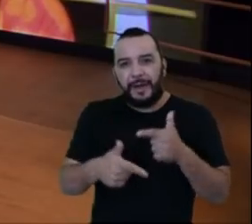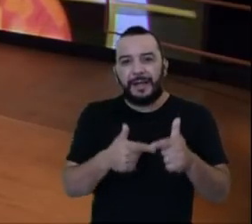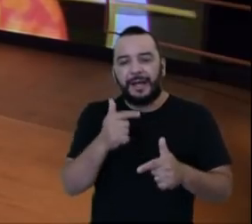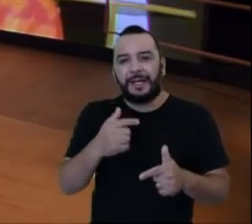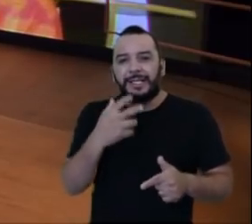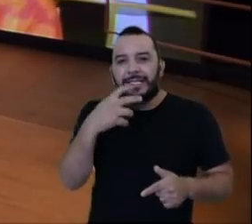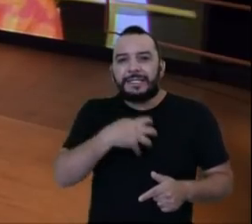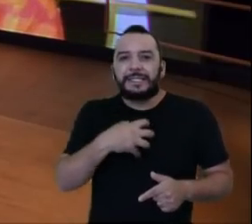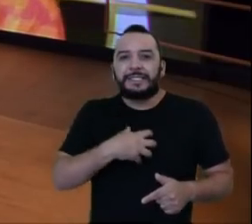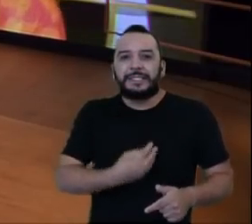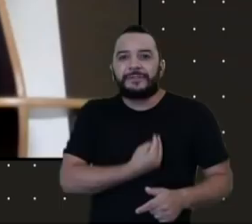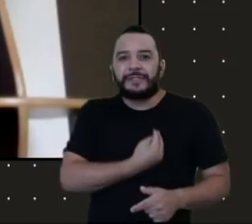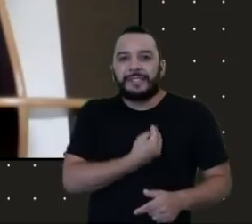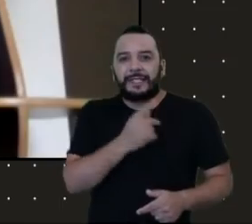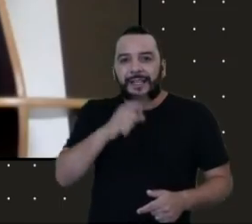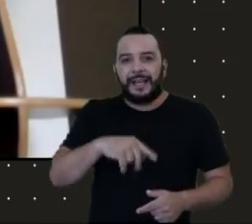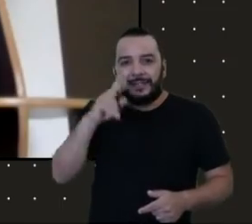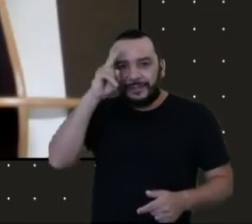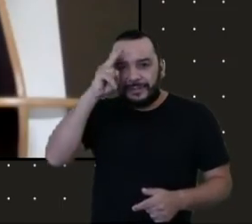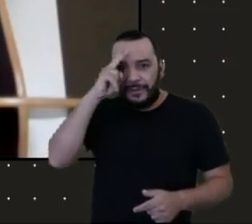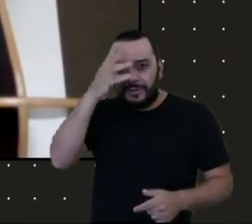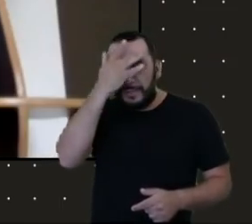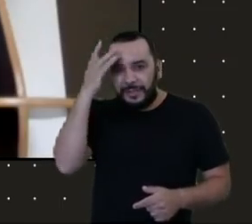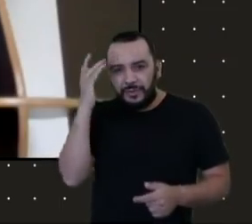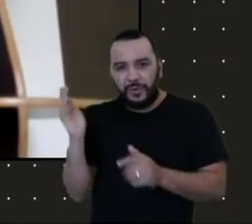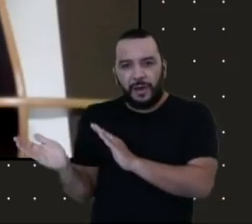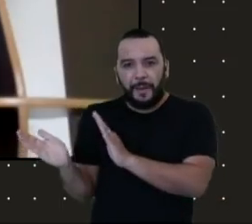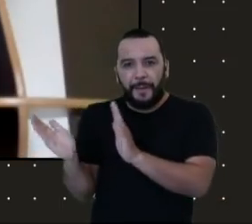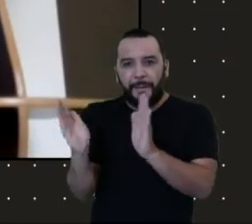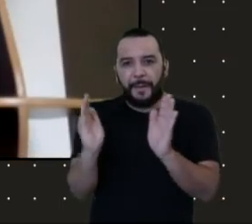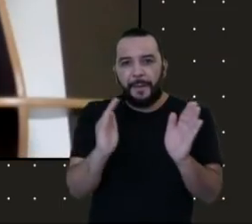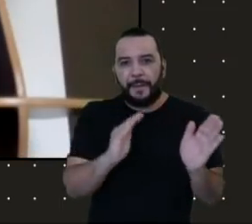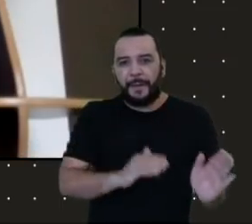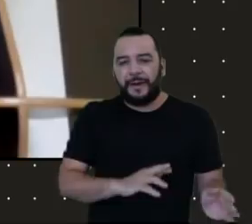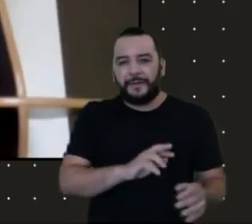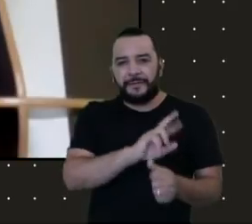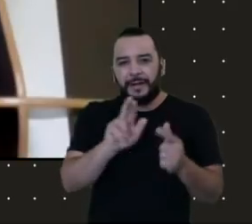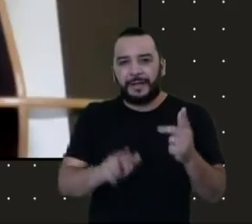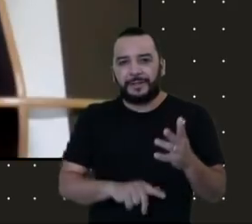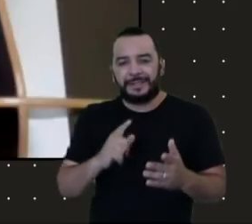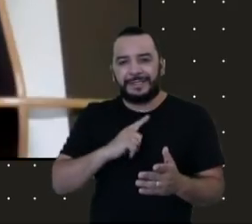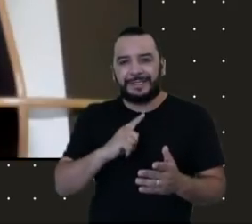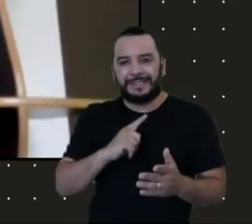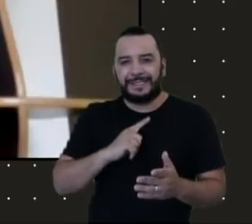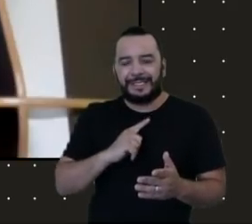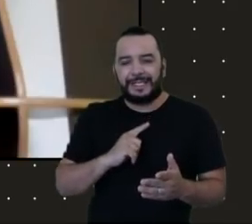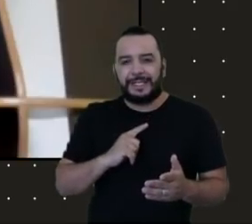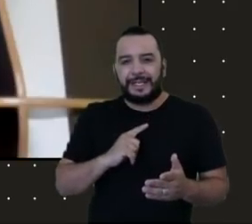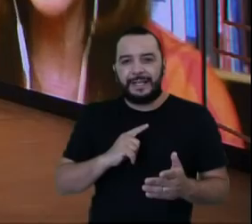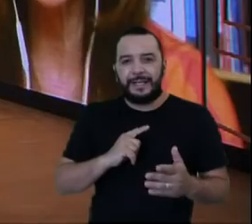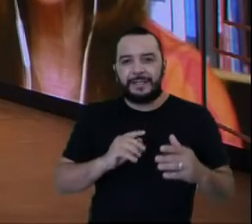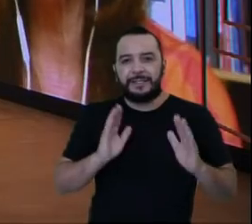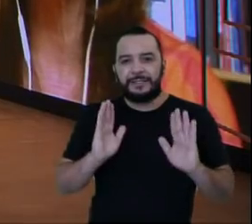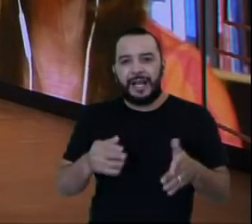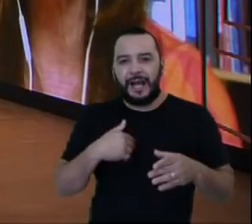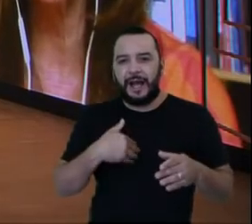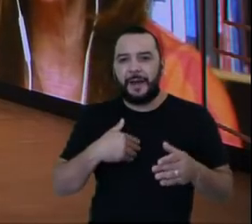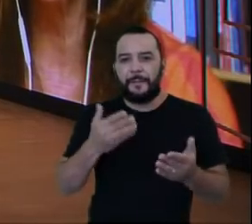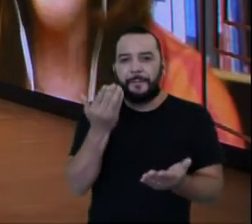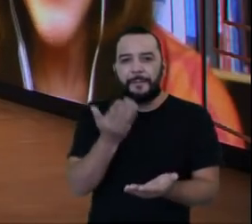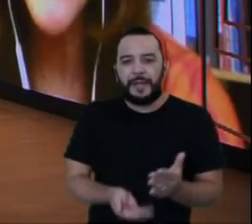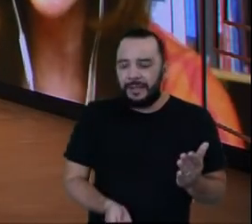trabalho nesse momento e ajudá-la nesse momento. Você sabe que trabalho é vida. E eu precisava, de alguma forma, trazer a mamãe para a